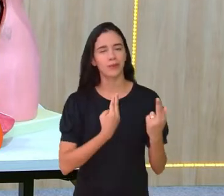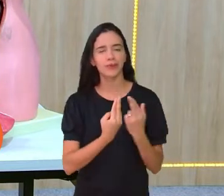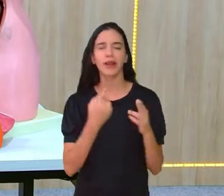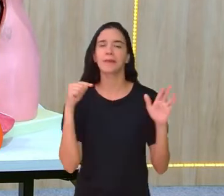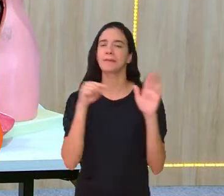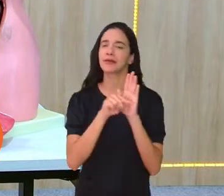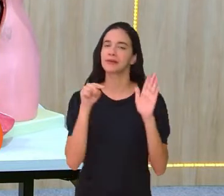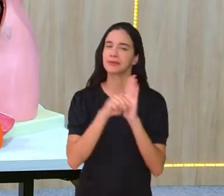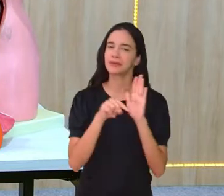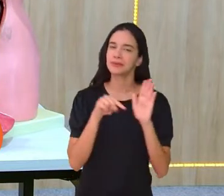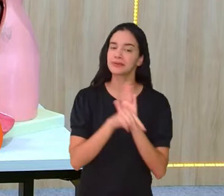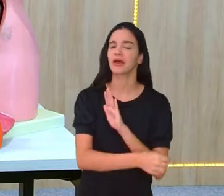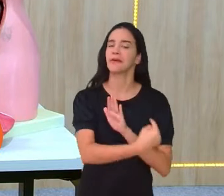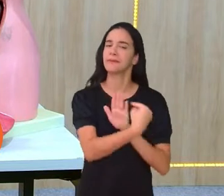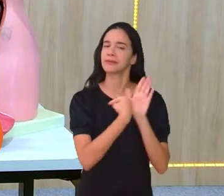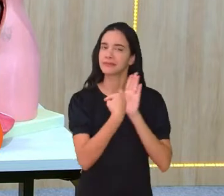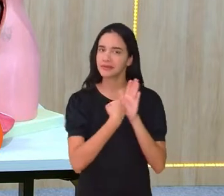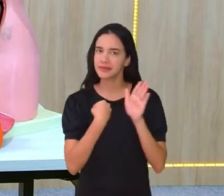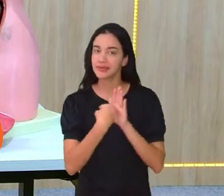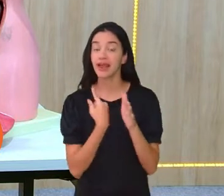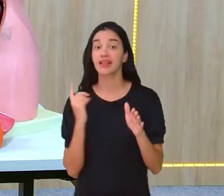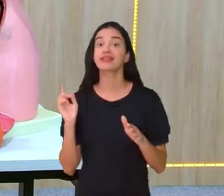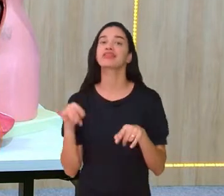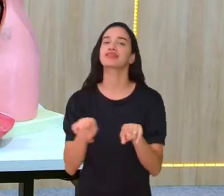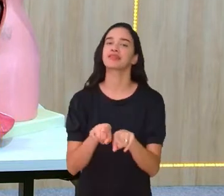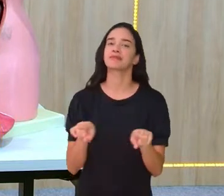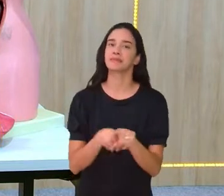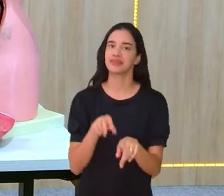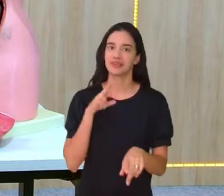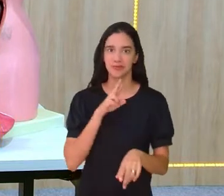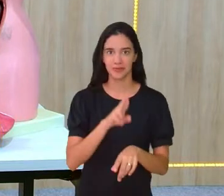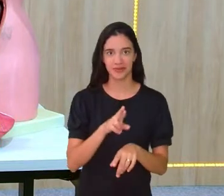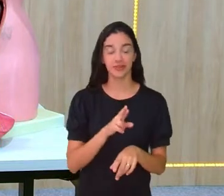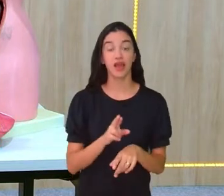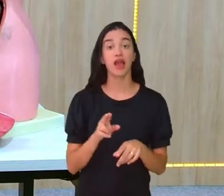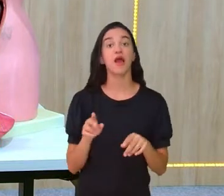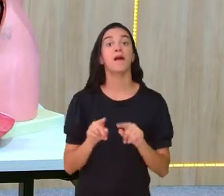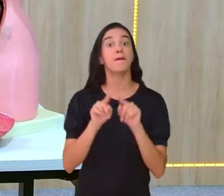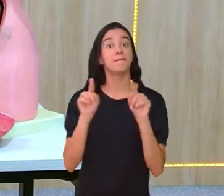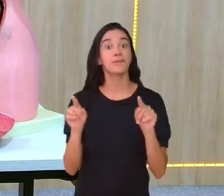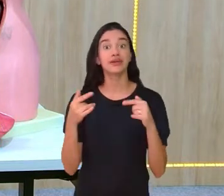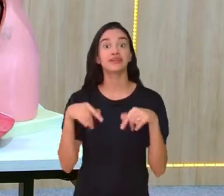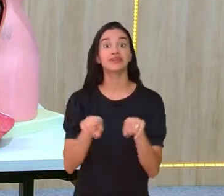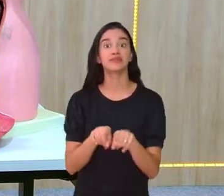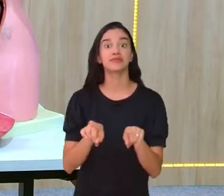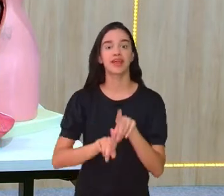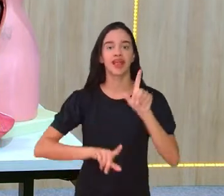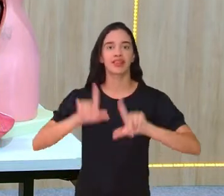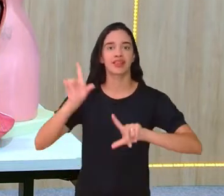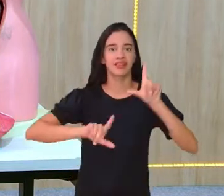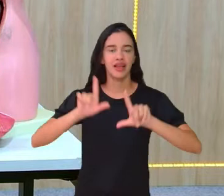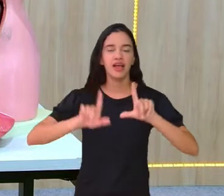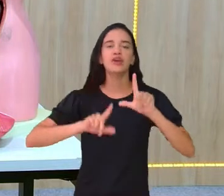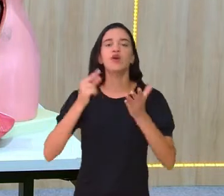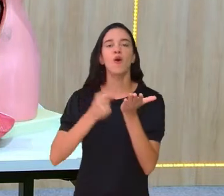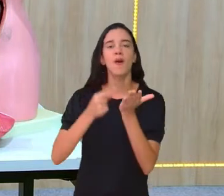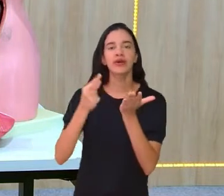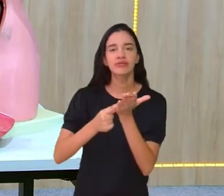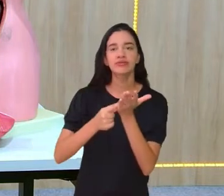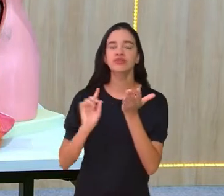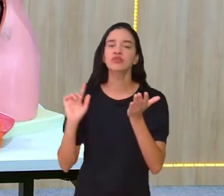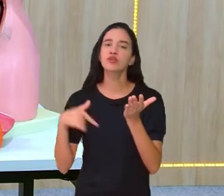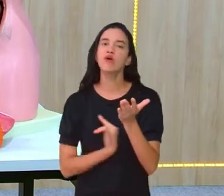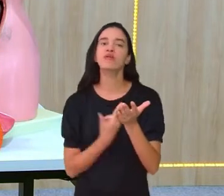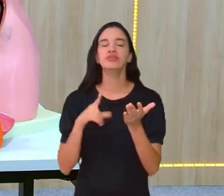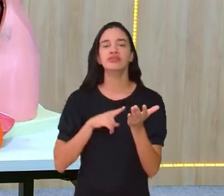perguntas, fazerem perguntas para a gente e a gente poder aqui responder. Mas, além da TV e do aplicativo, nós contamos também com a questão aí